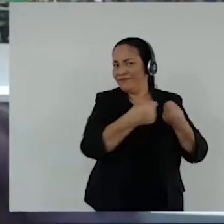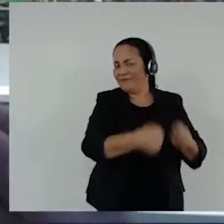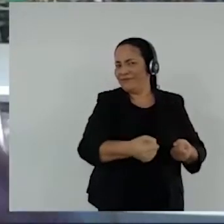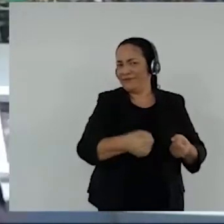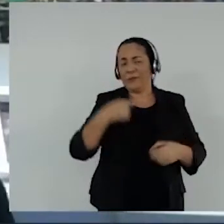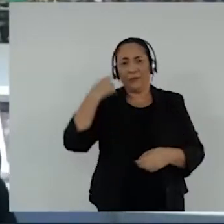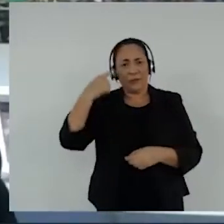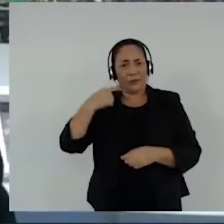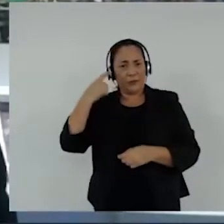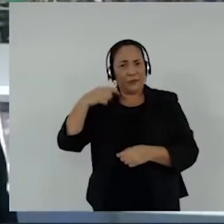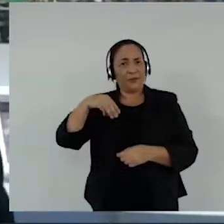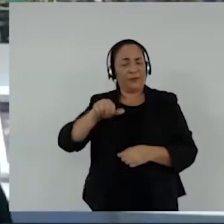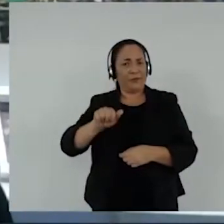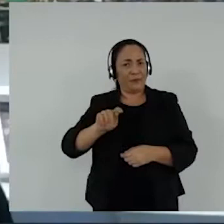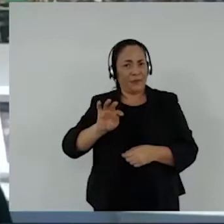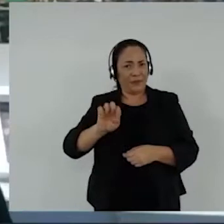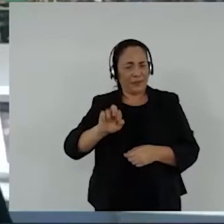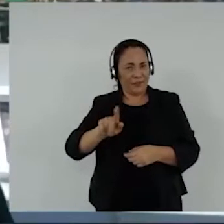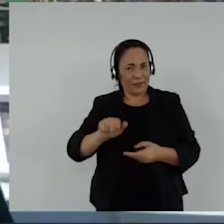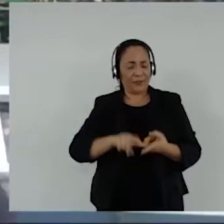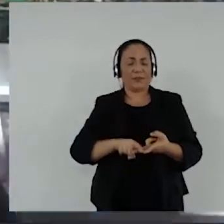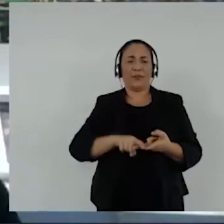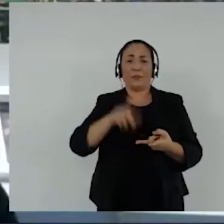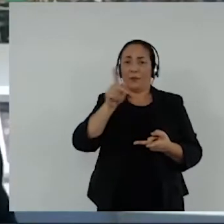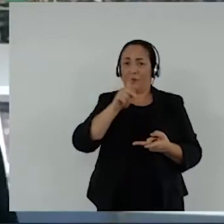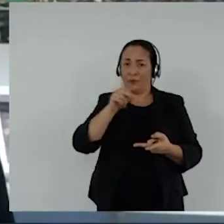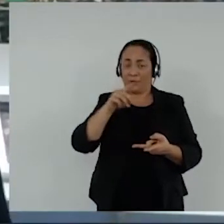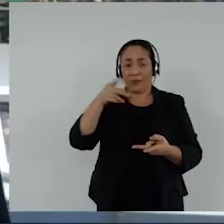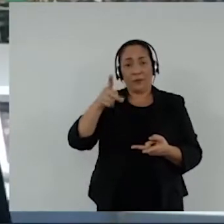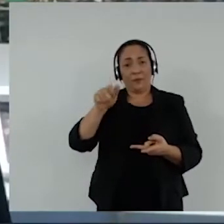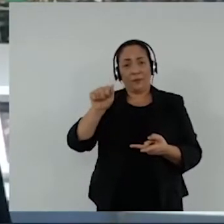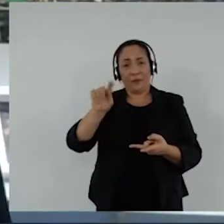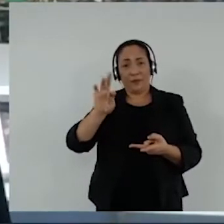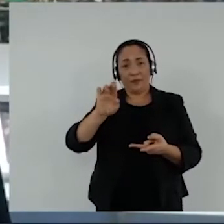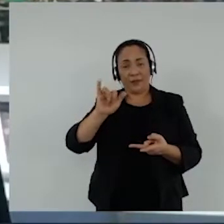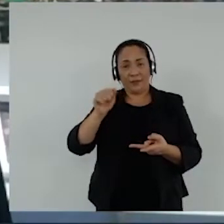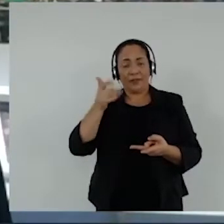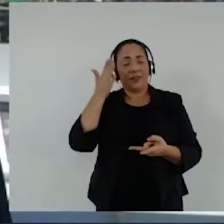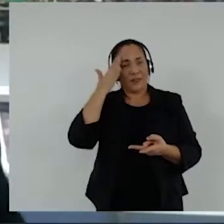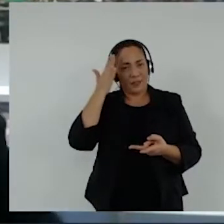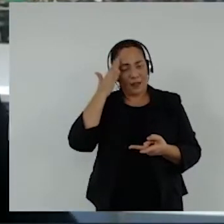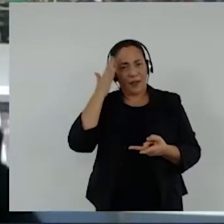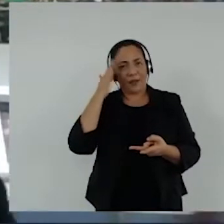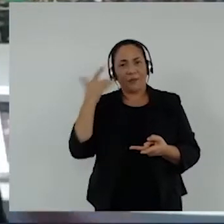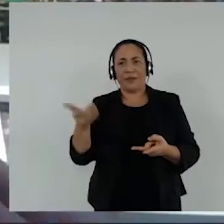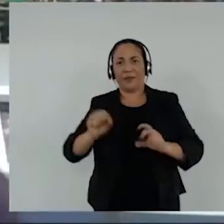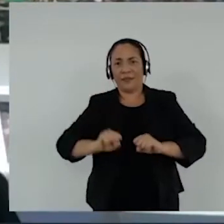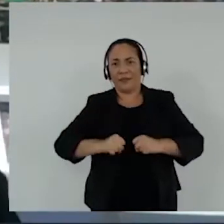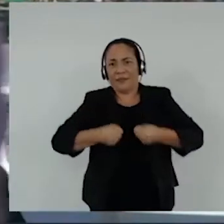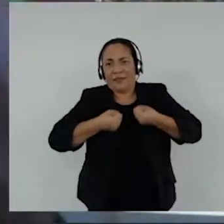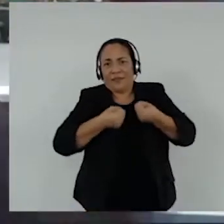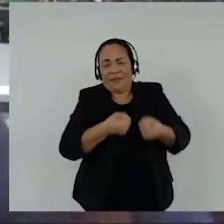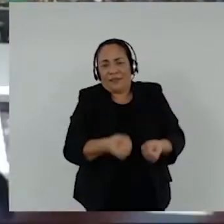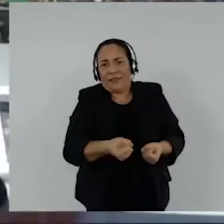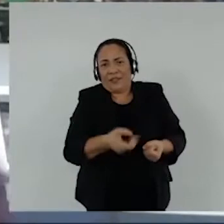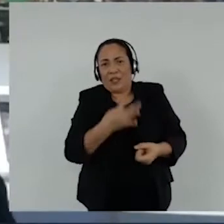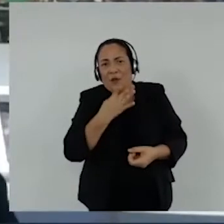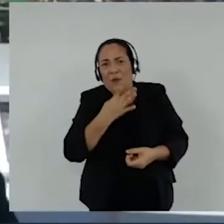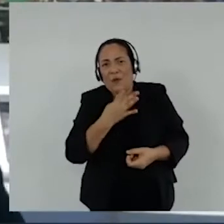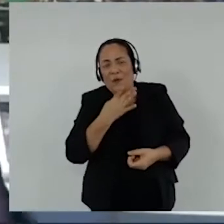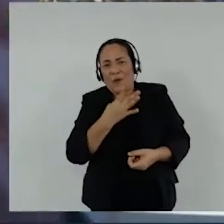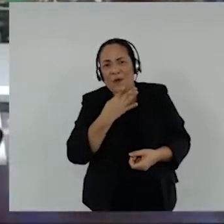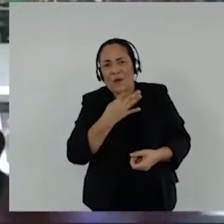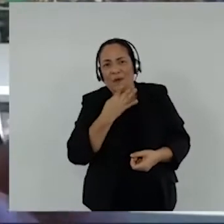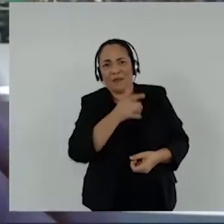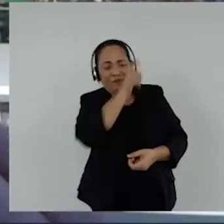advogado, sabe disso. A professora Patrícia também, sabe? Não pode ser subtraído da advocacia. É a defesa quem conhece a sua linha defensiva,